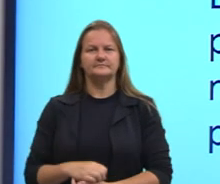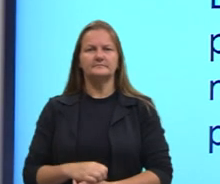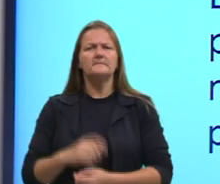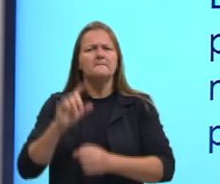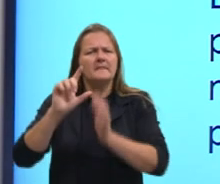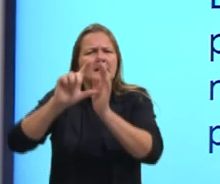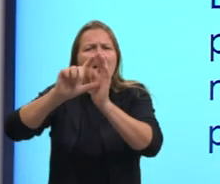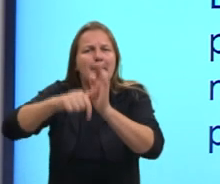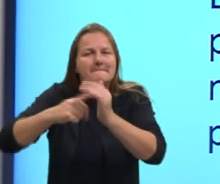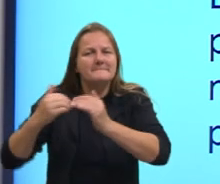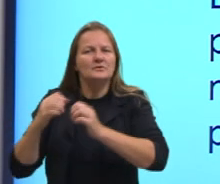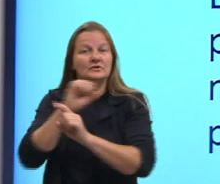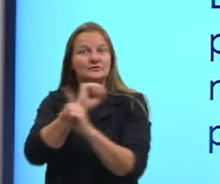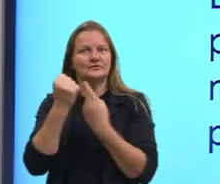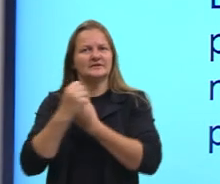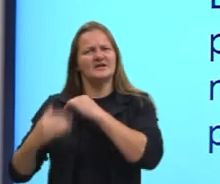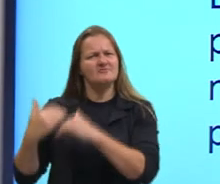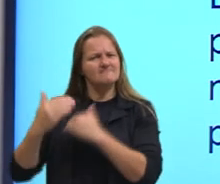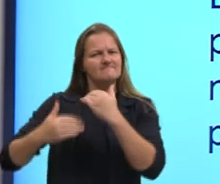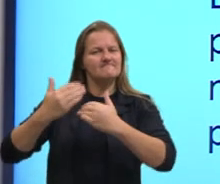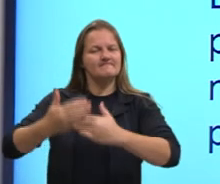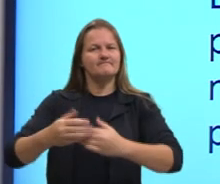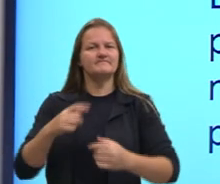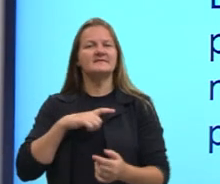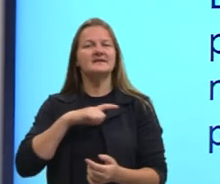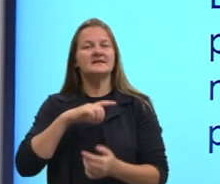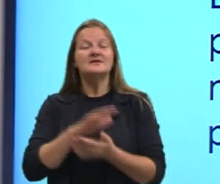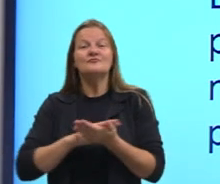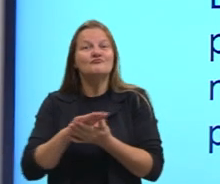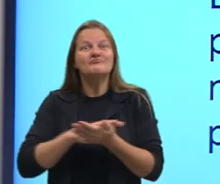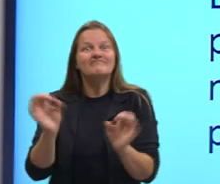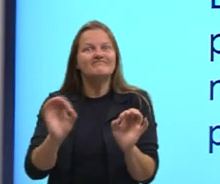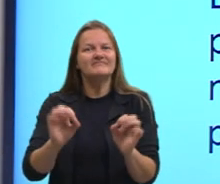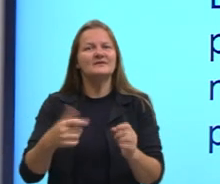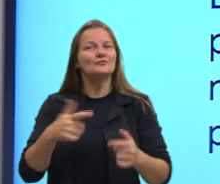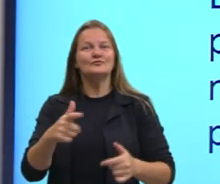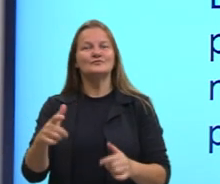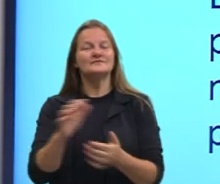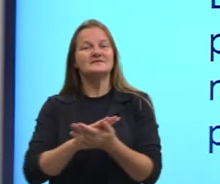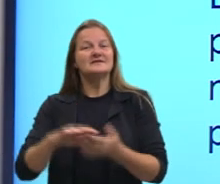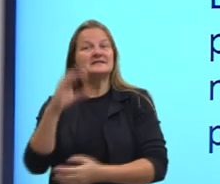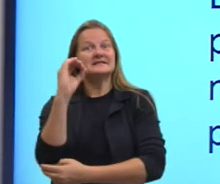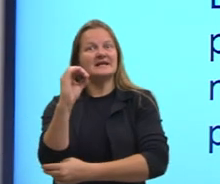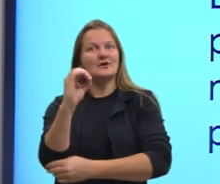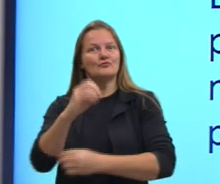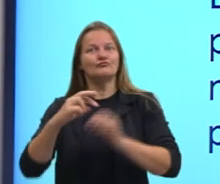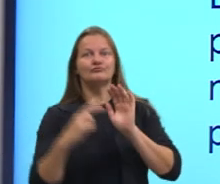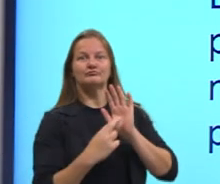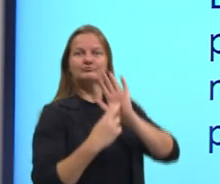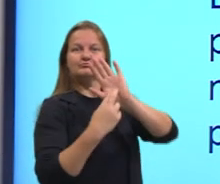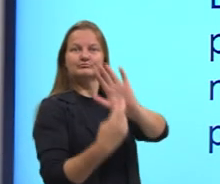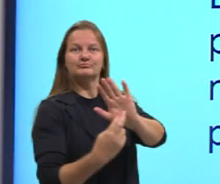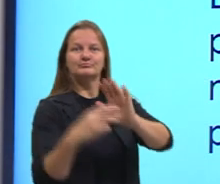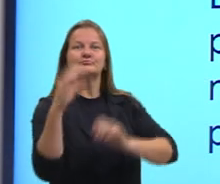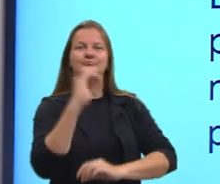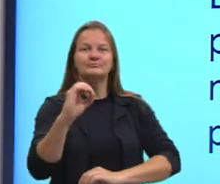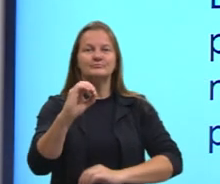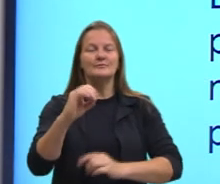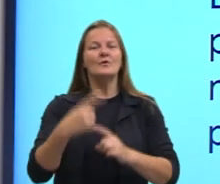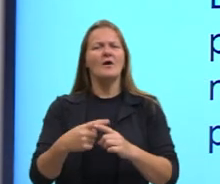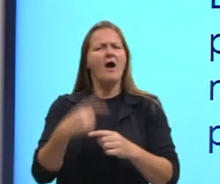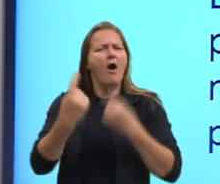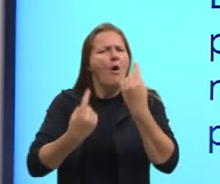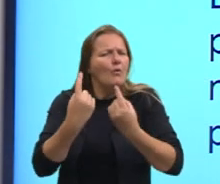posteriormente a ideia de não existência foi representada pelo zero que alguns autores